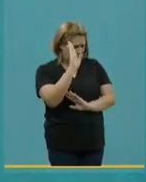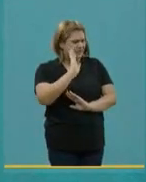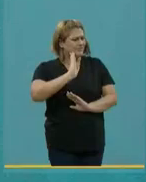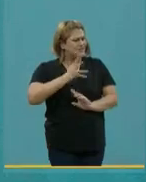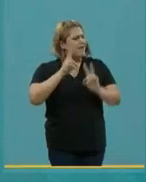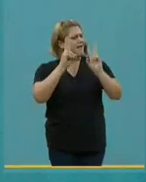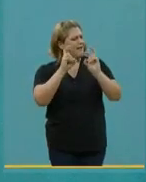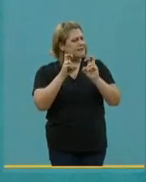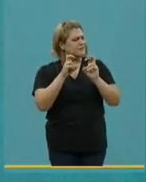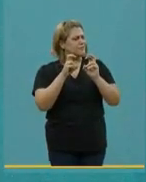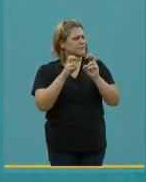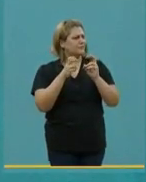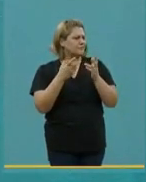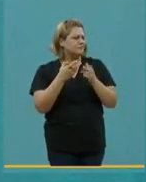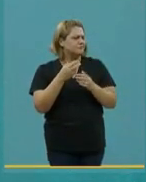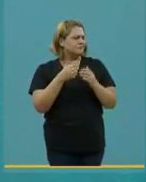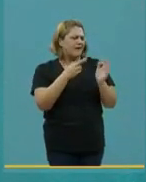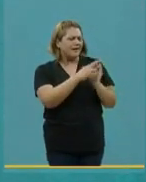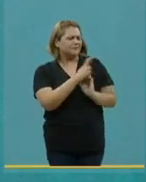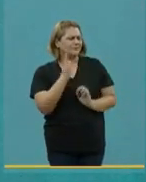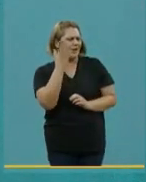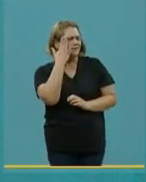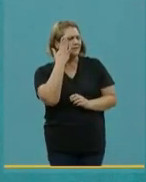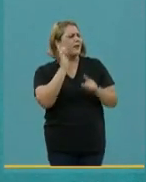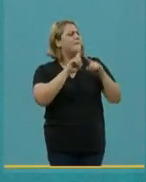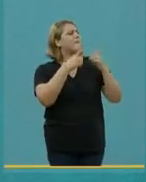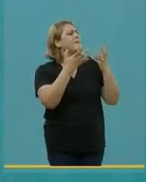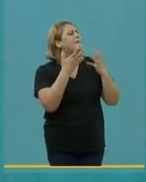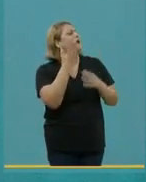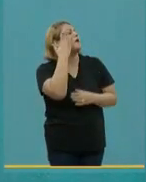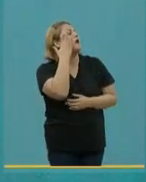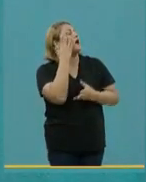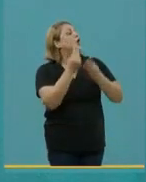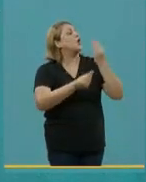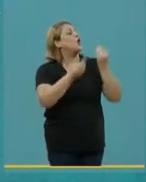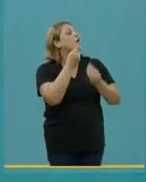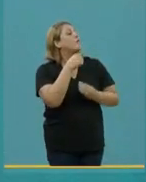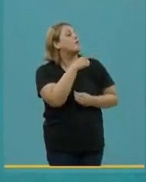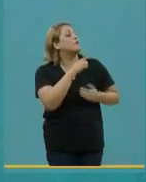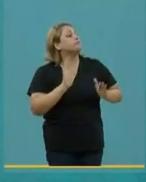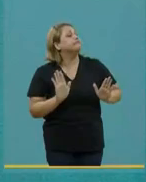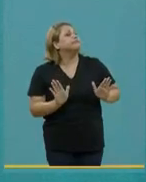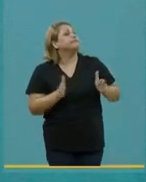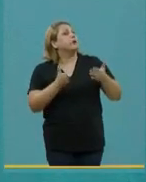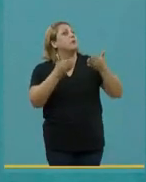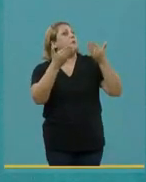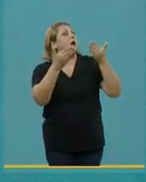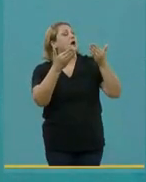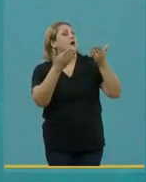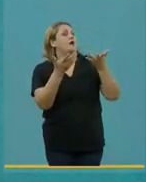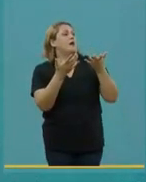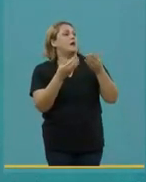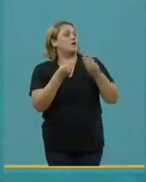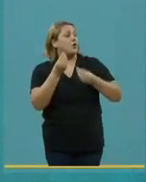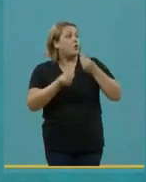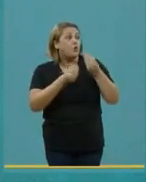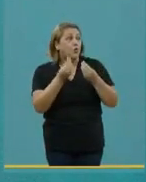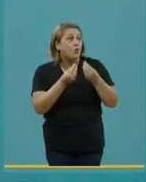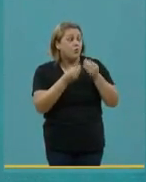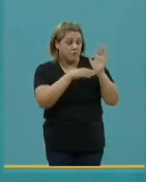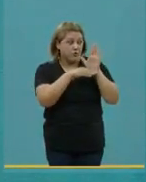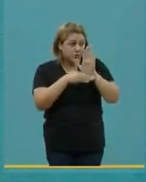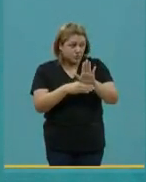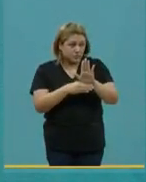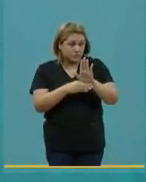assunto como o senhor pretende promover a superação da violência se manifesta complexa